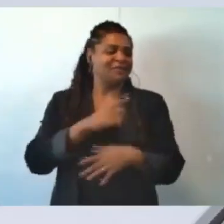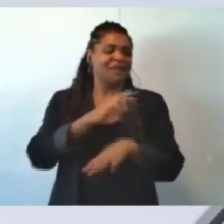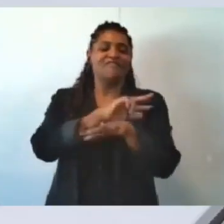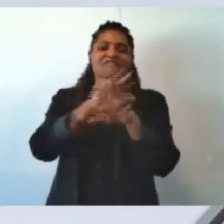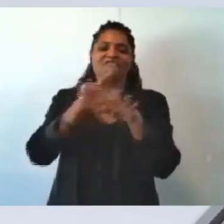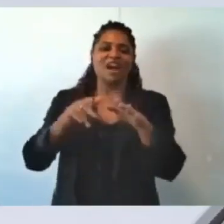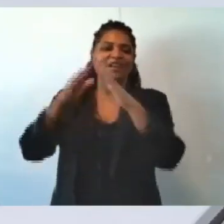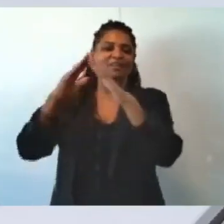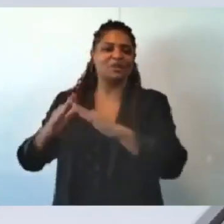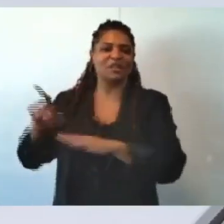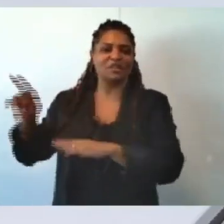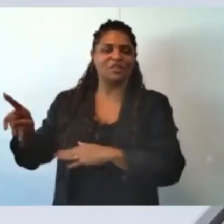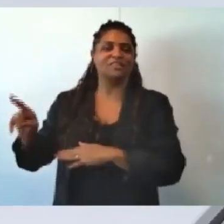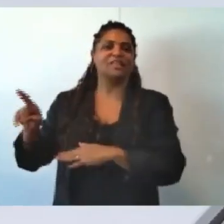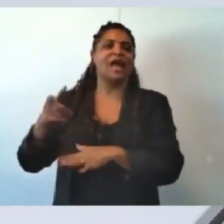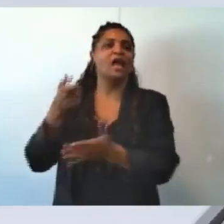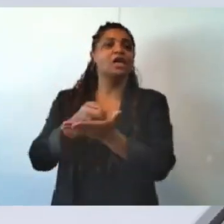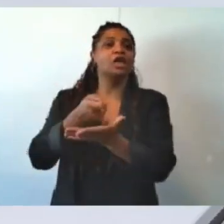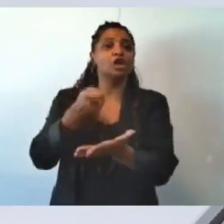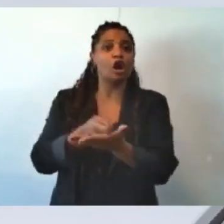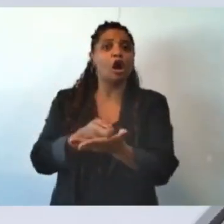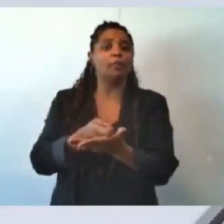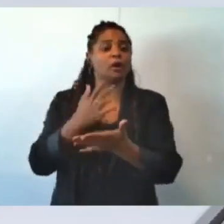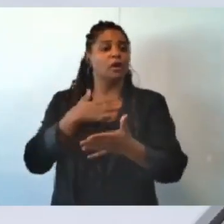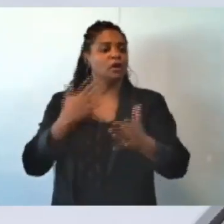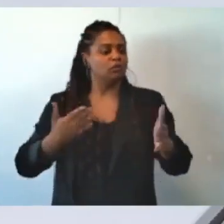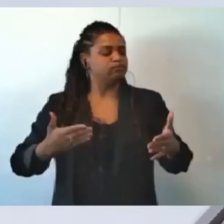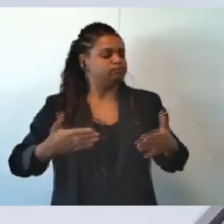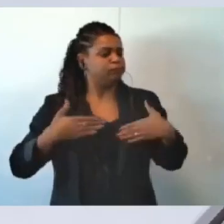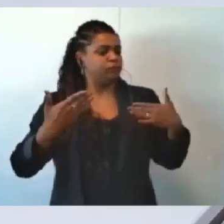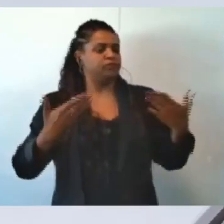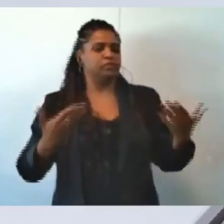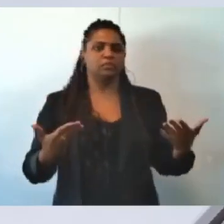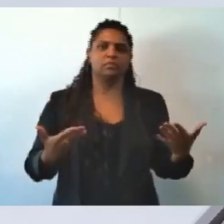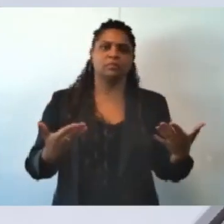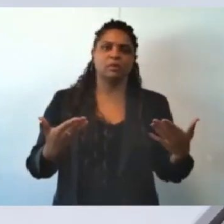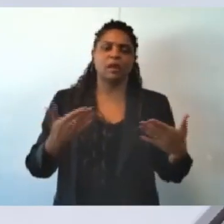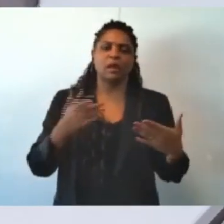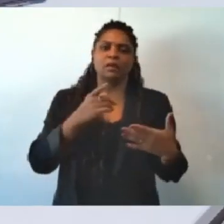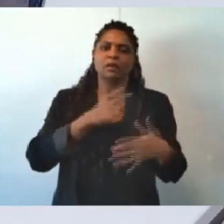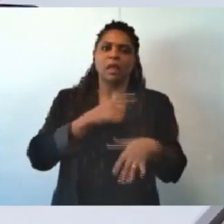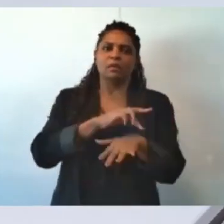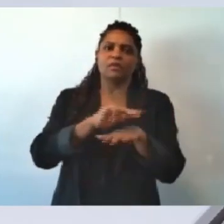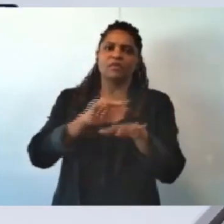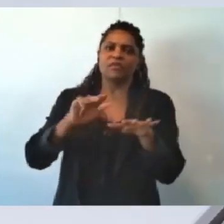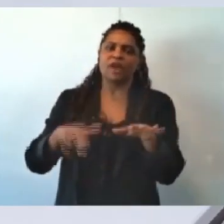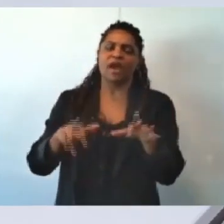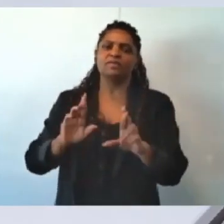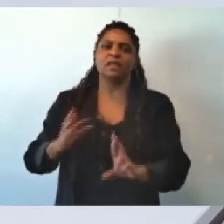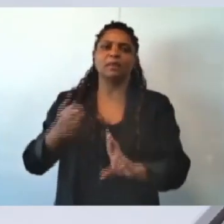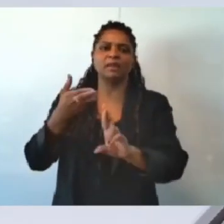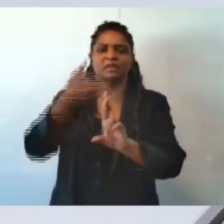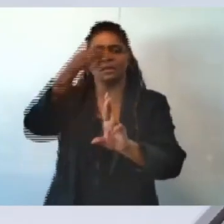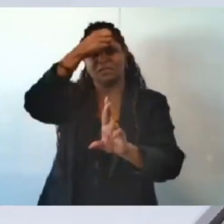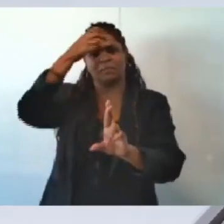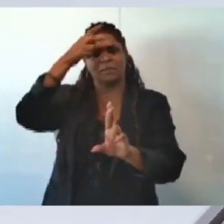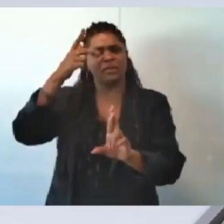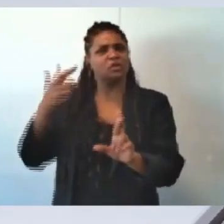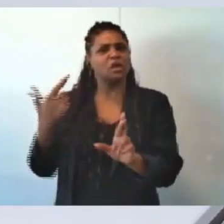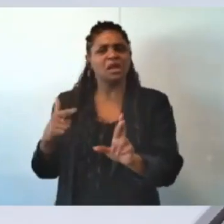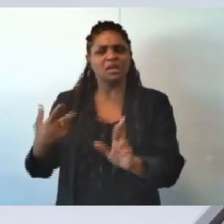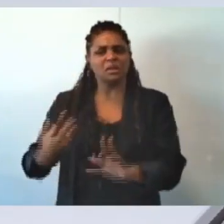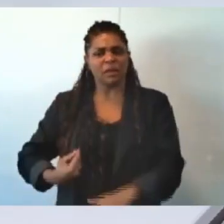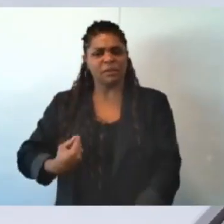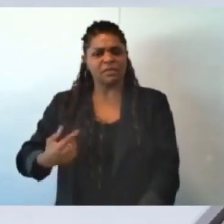porque me causa espanto vários representantes da prefeitura não estarem presentes hoje para nos responder isso. Não é?